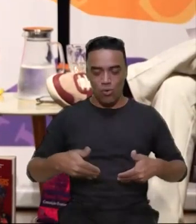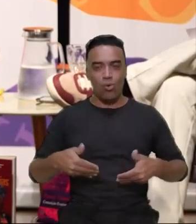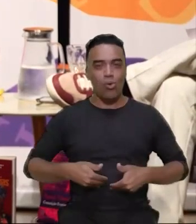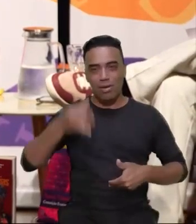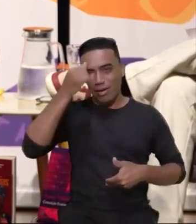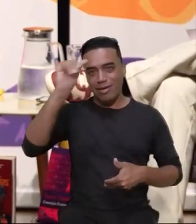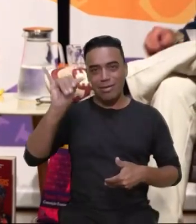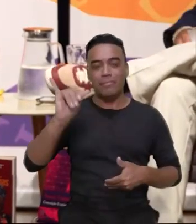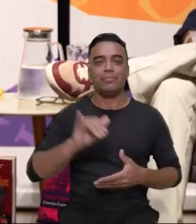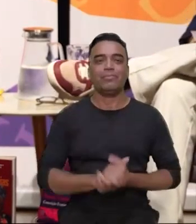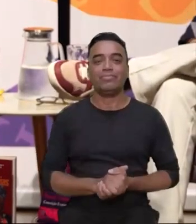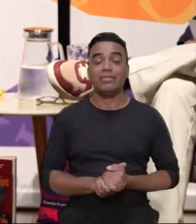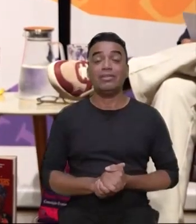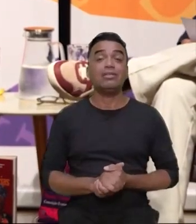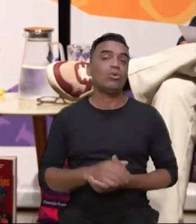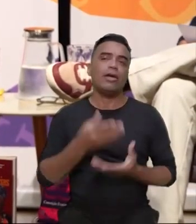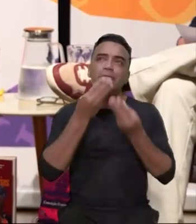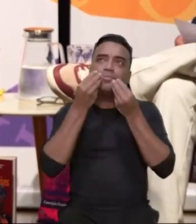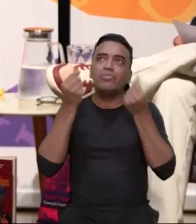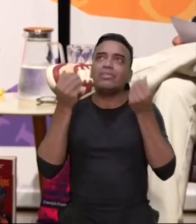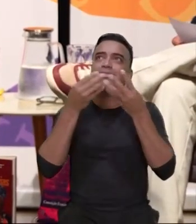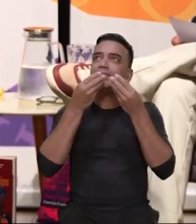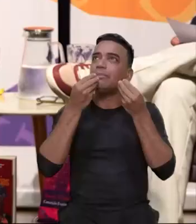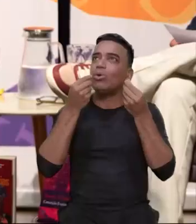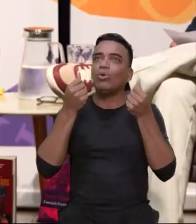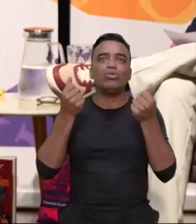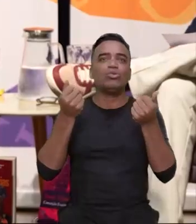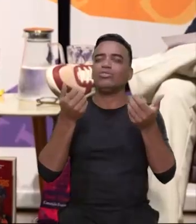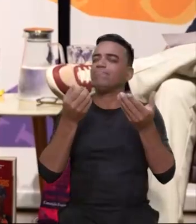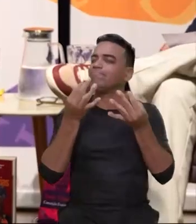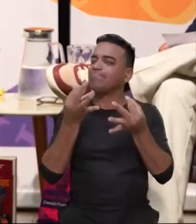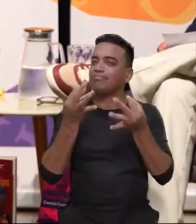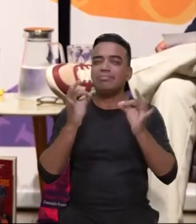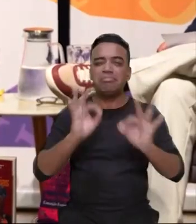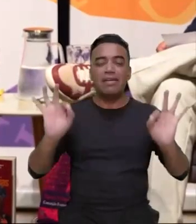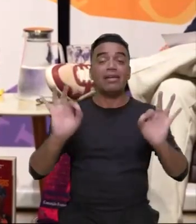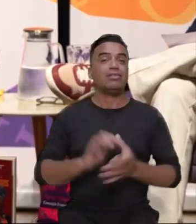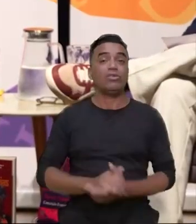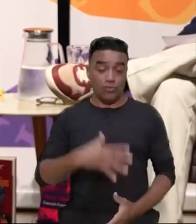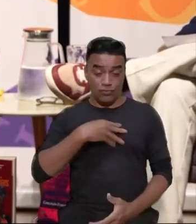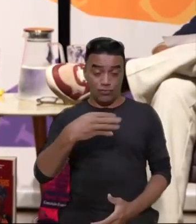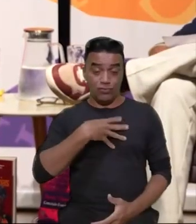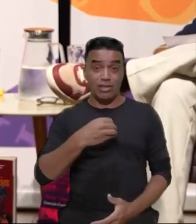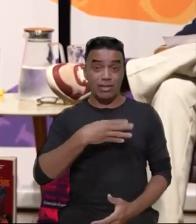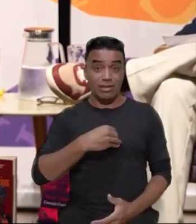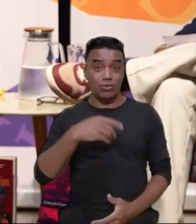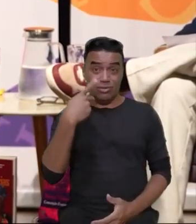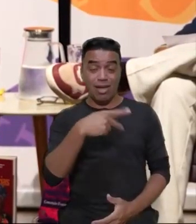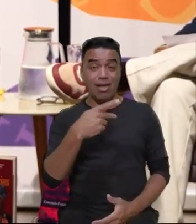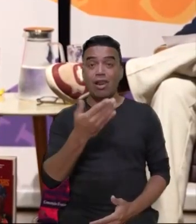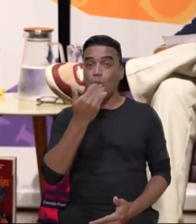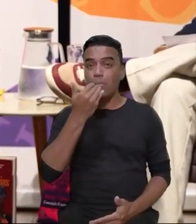Quantas vezes o resto tem o sabor de uma totalidade. E os meninos de Maria nunca tinham comido